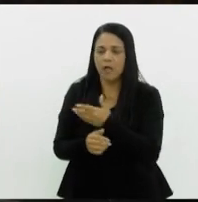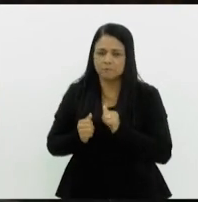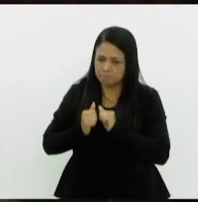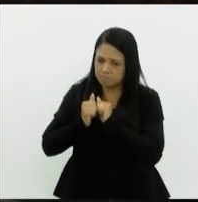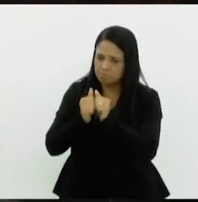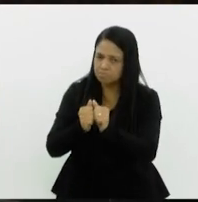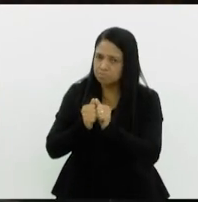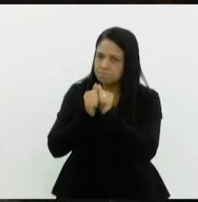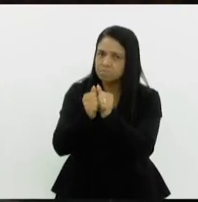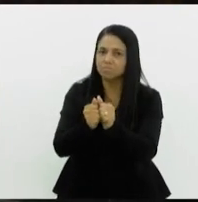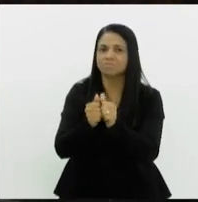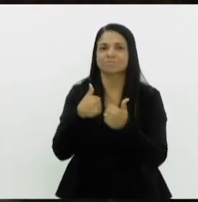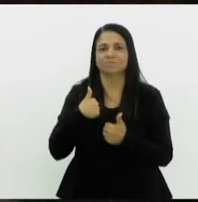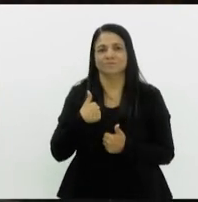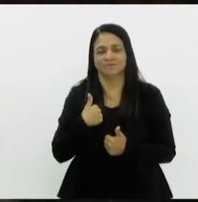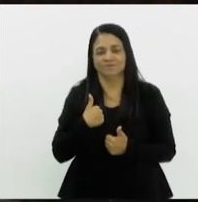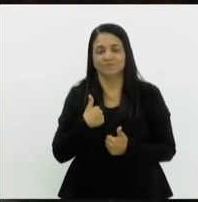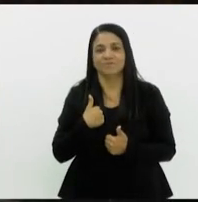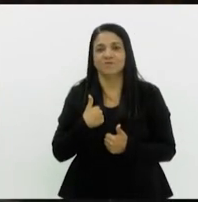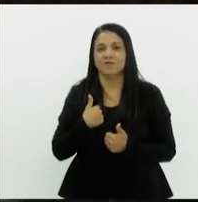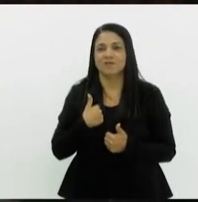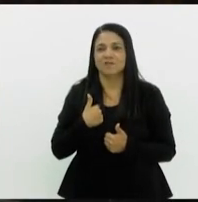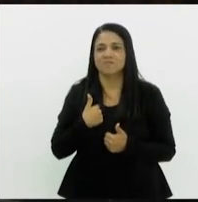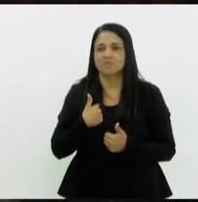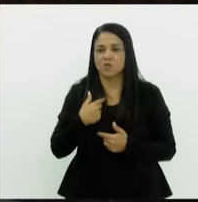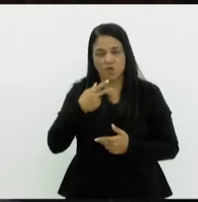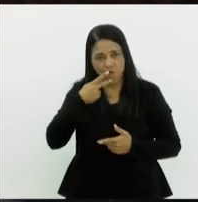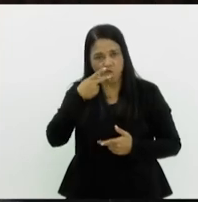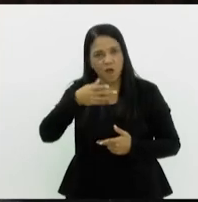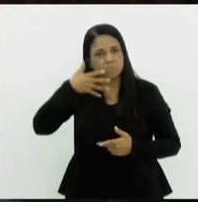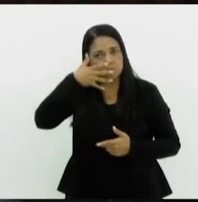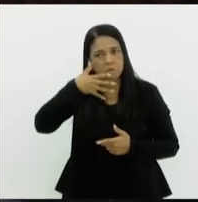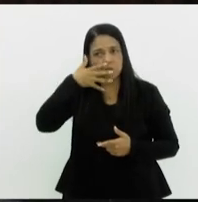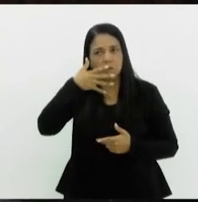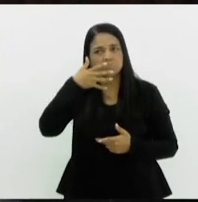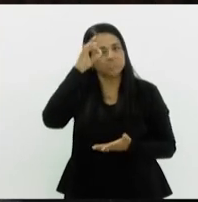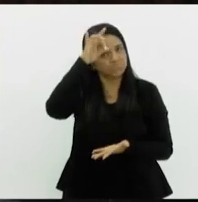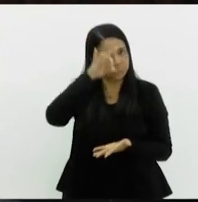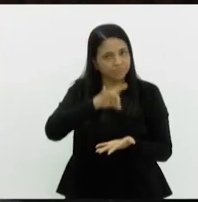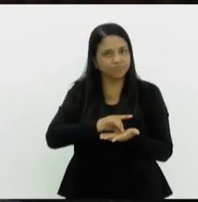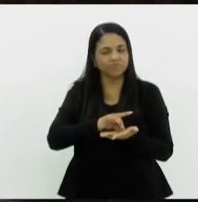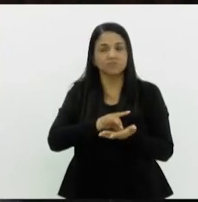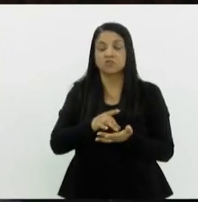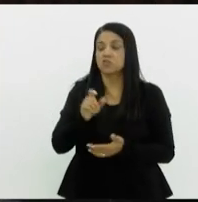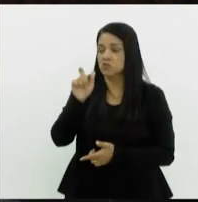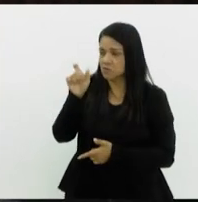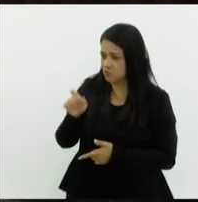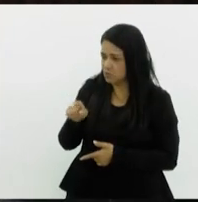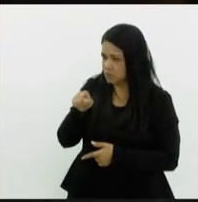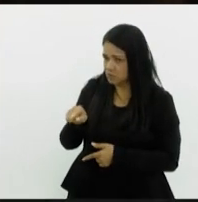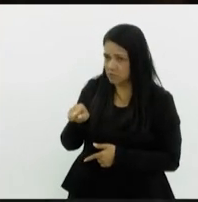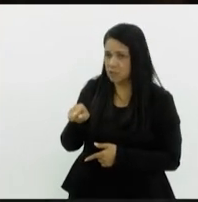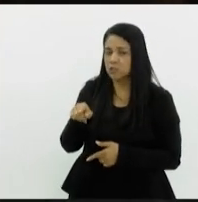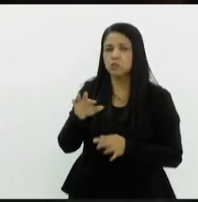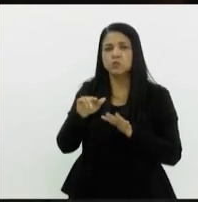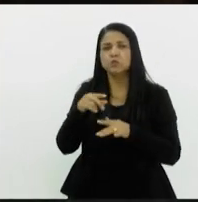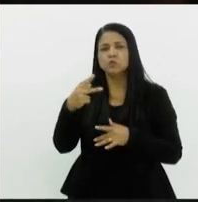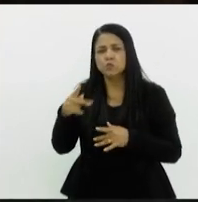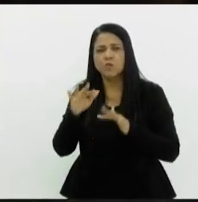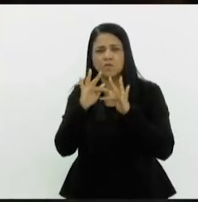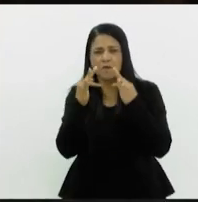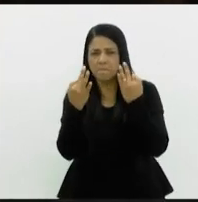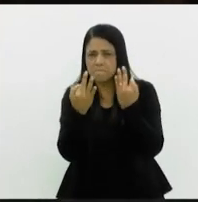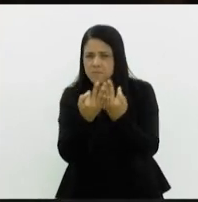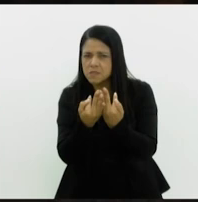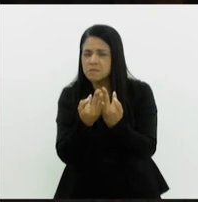todo. E eu falo isso, Vlad, com muita propriedade, porque não só você, a sua família